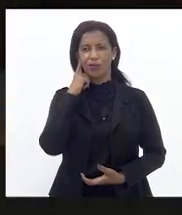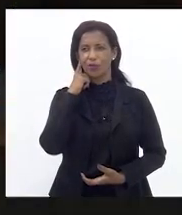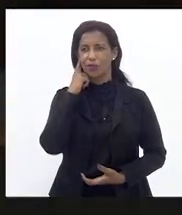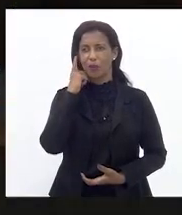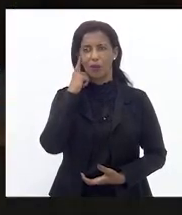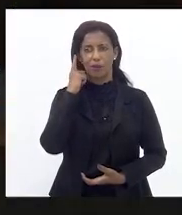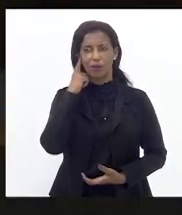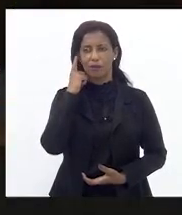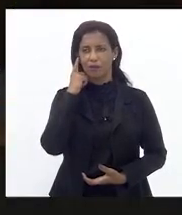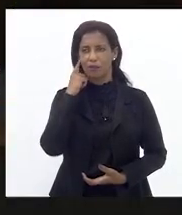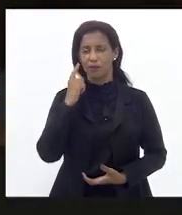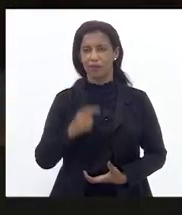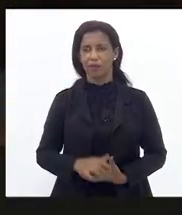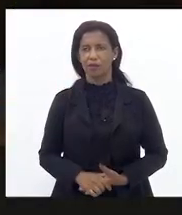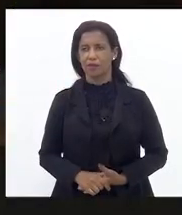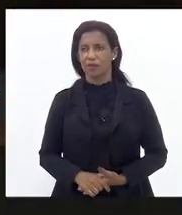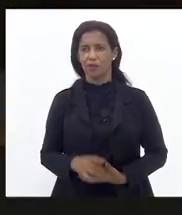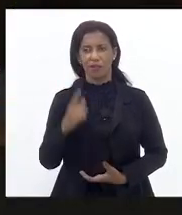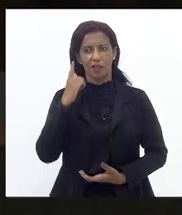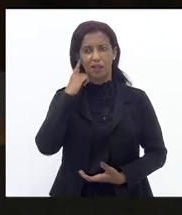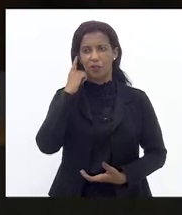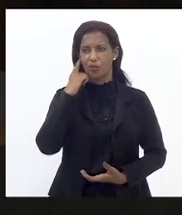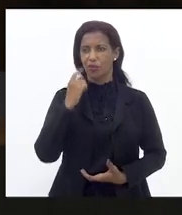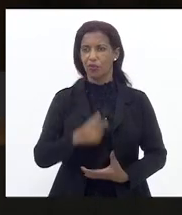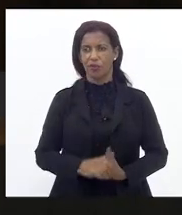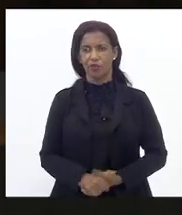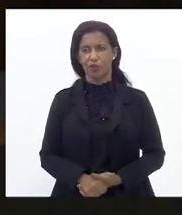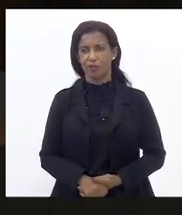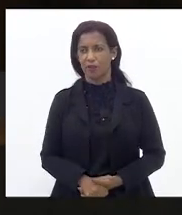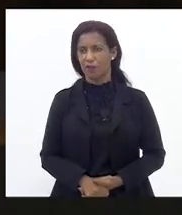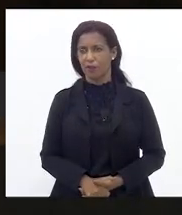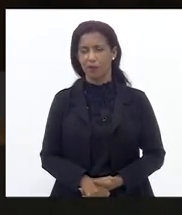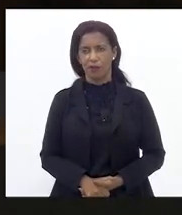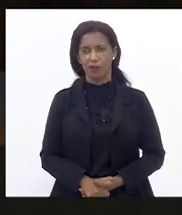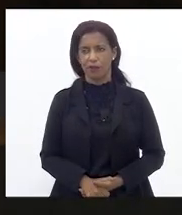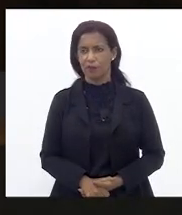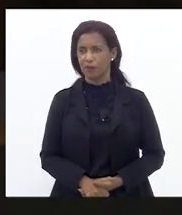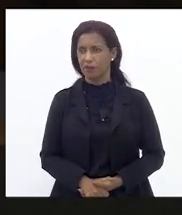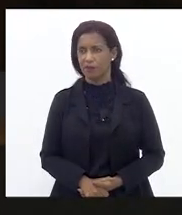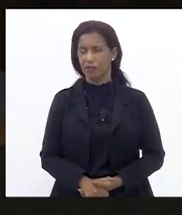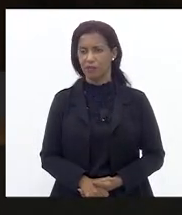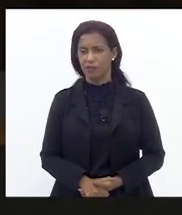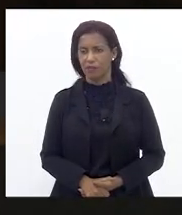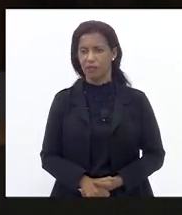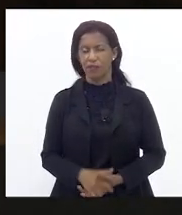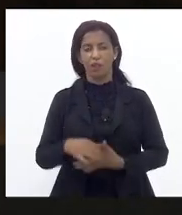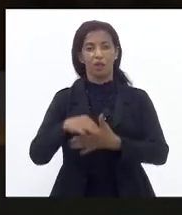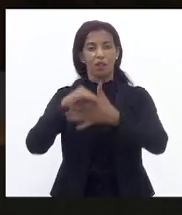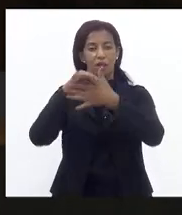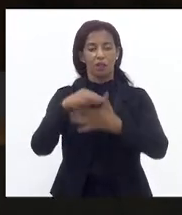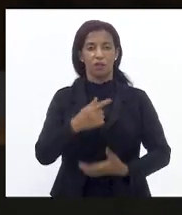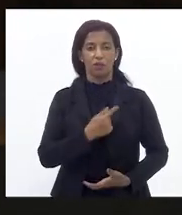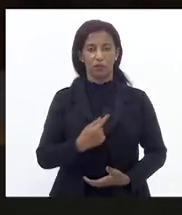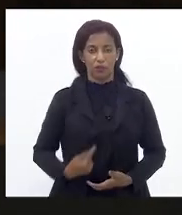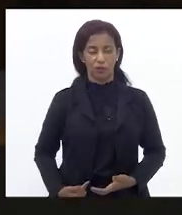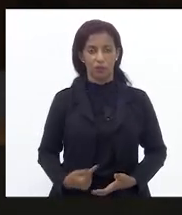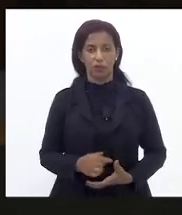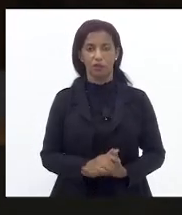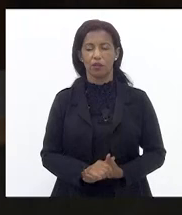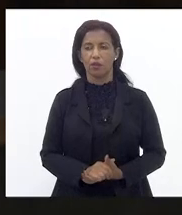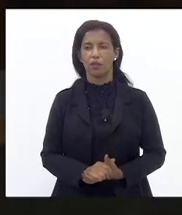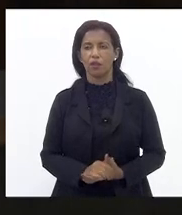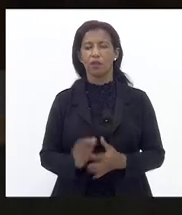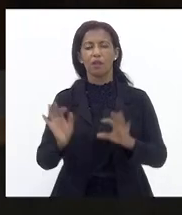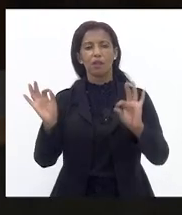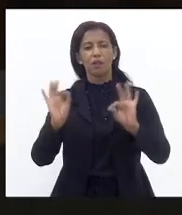vou aqui contestar a sua fala com o presidente o líder do governo e